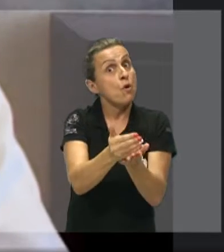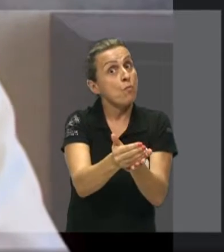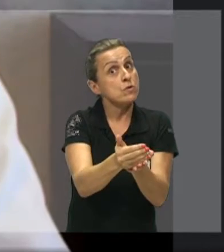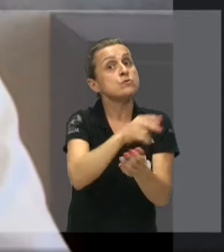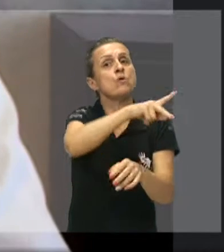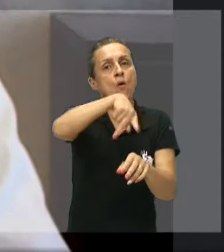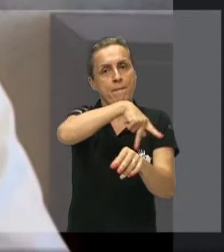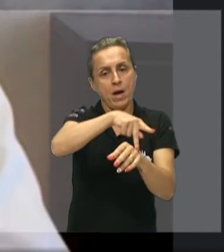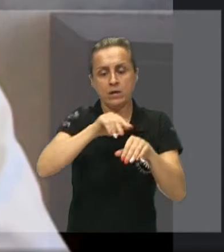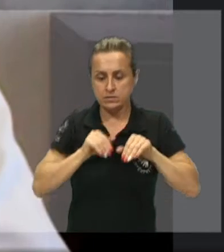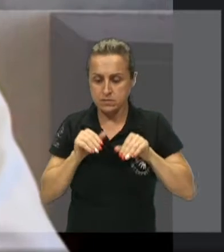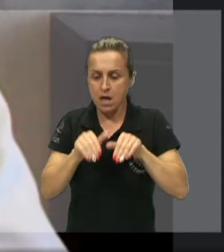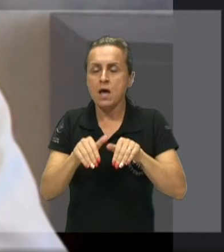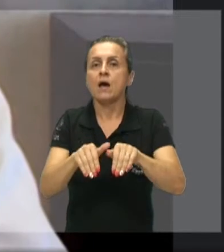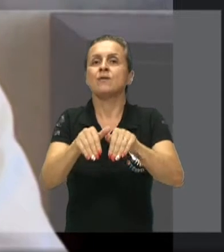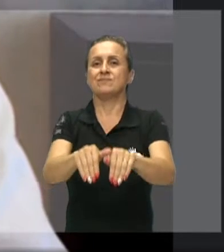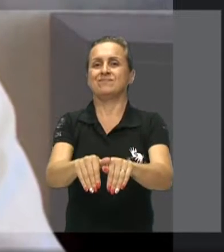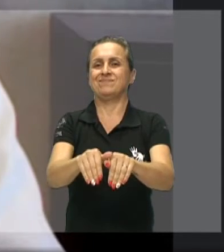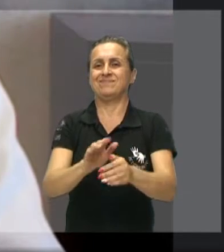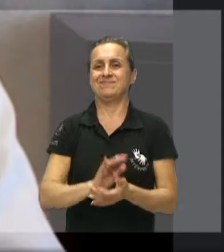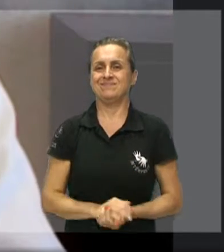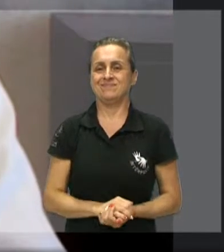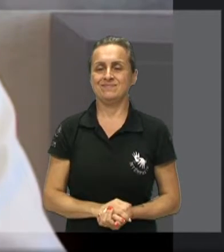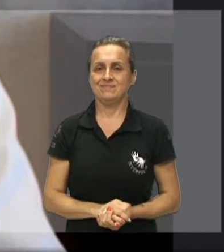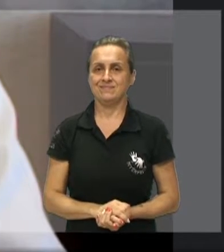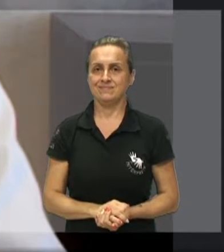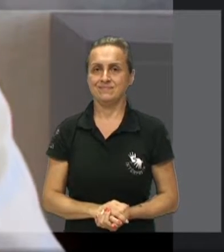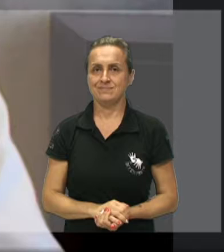é a importância dessa campanha?